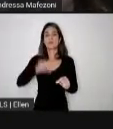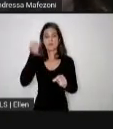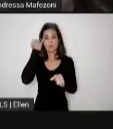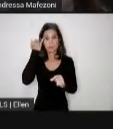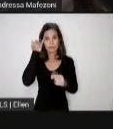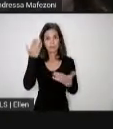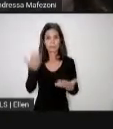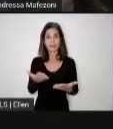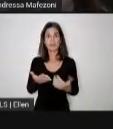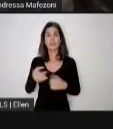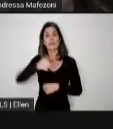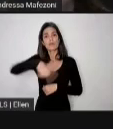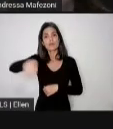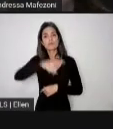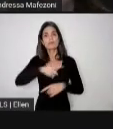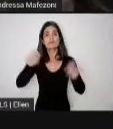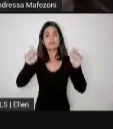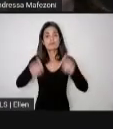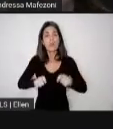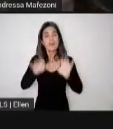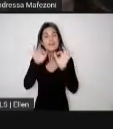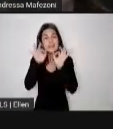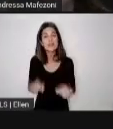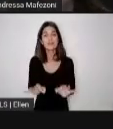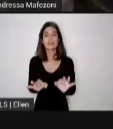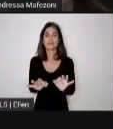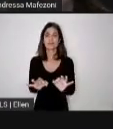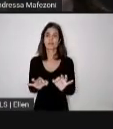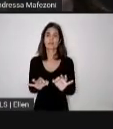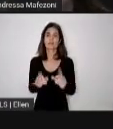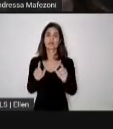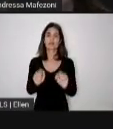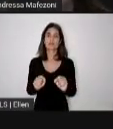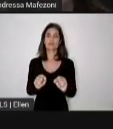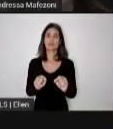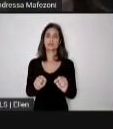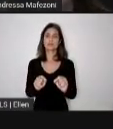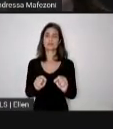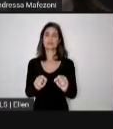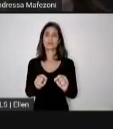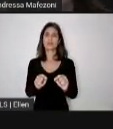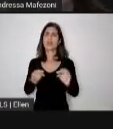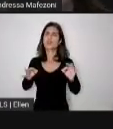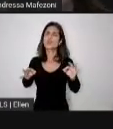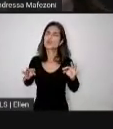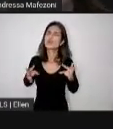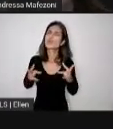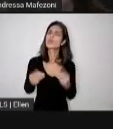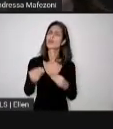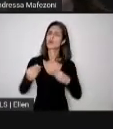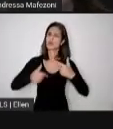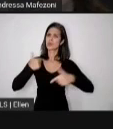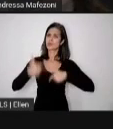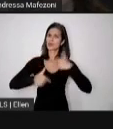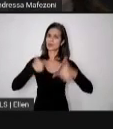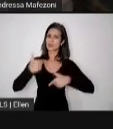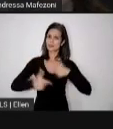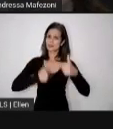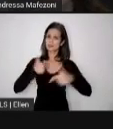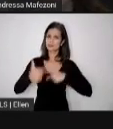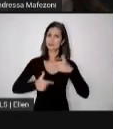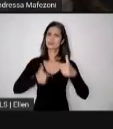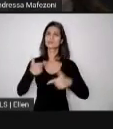vocês podem ter certeza de que todo o trabalho colaborativo, ele